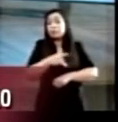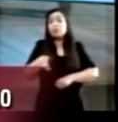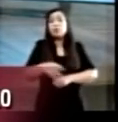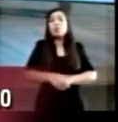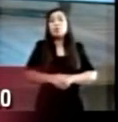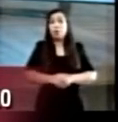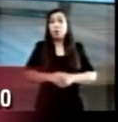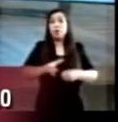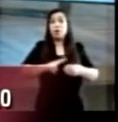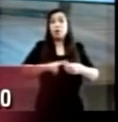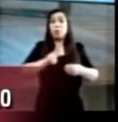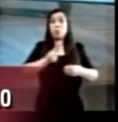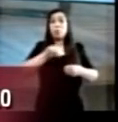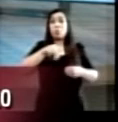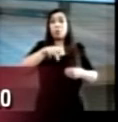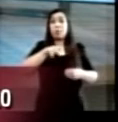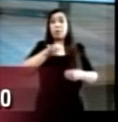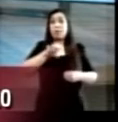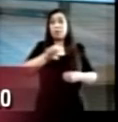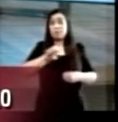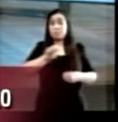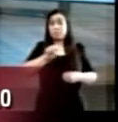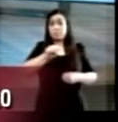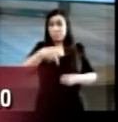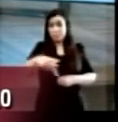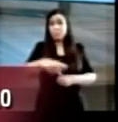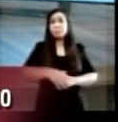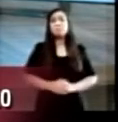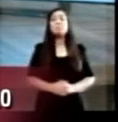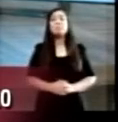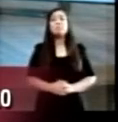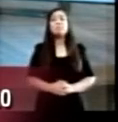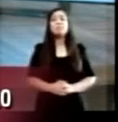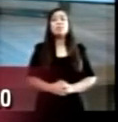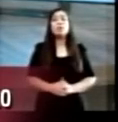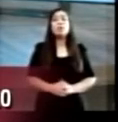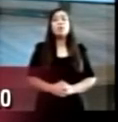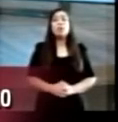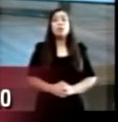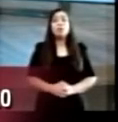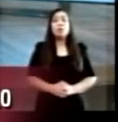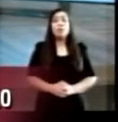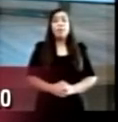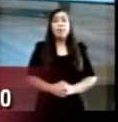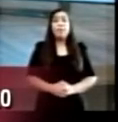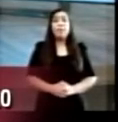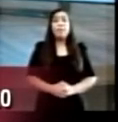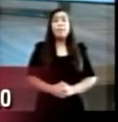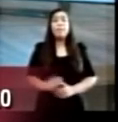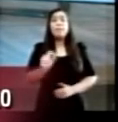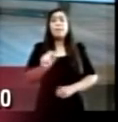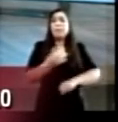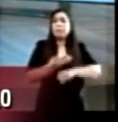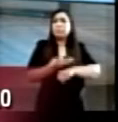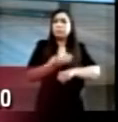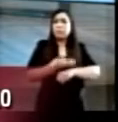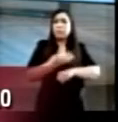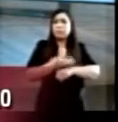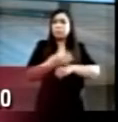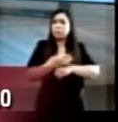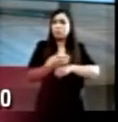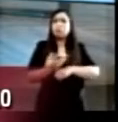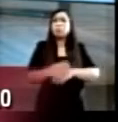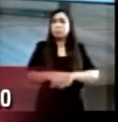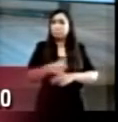do IBIUS, Instituto de Biociência, que é uma matemática de alto nível, né,